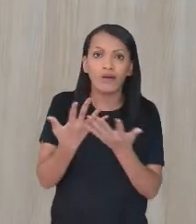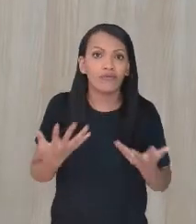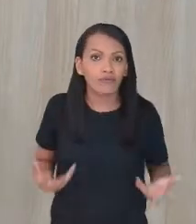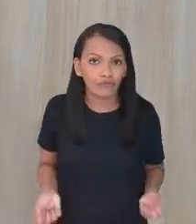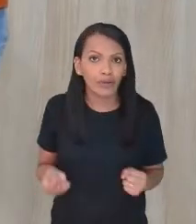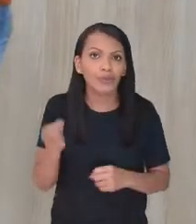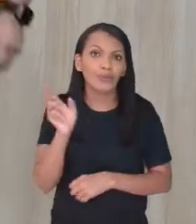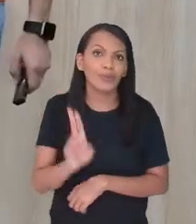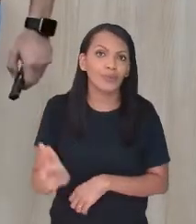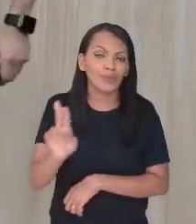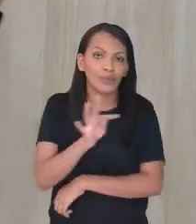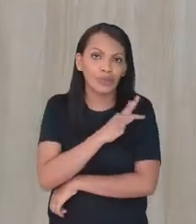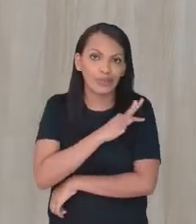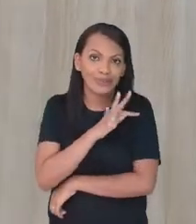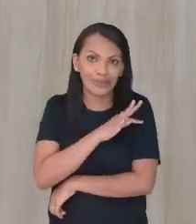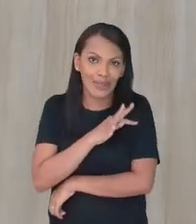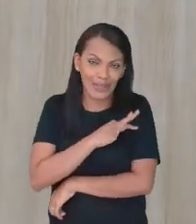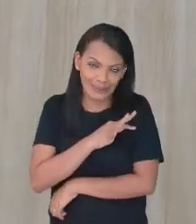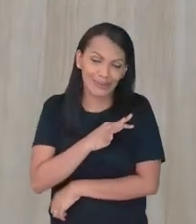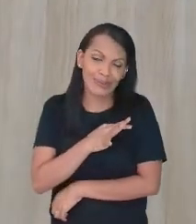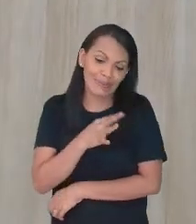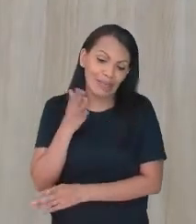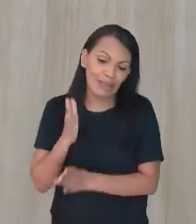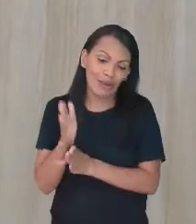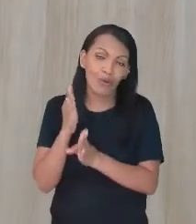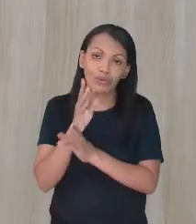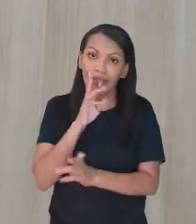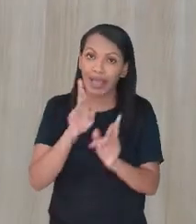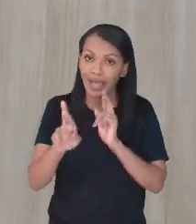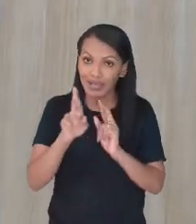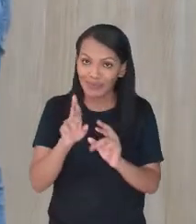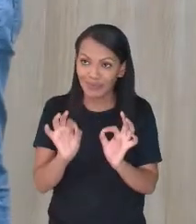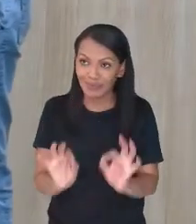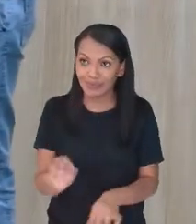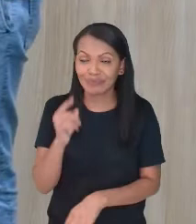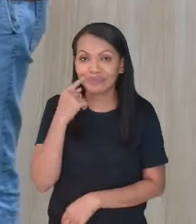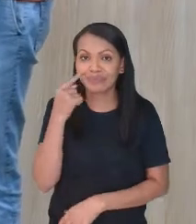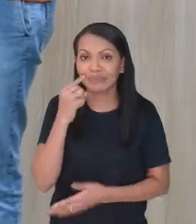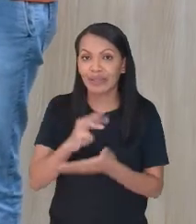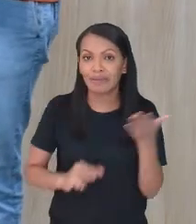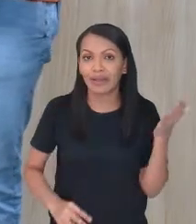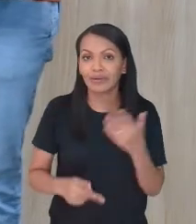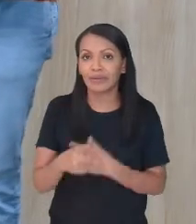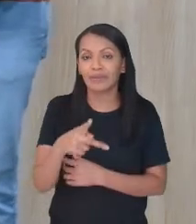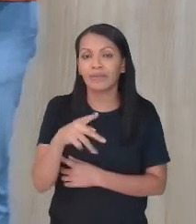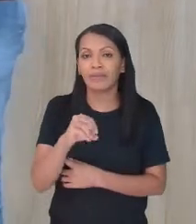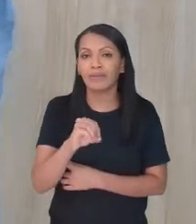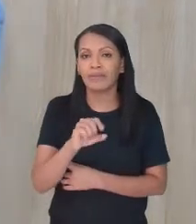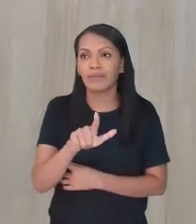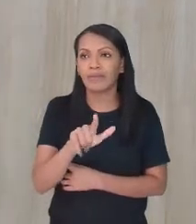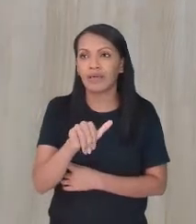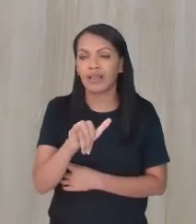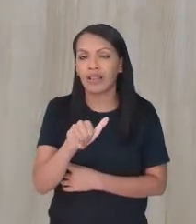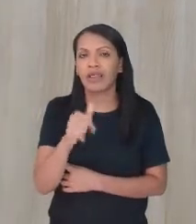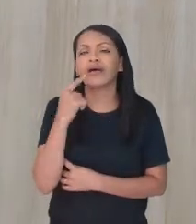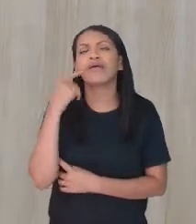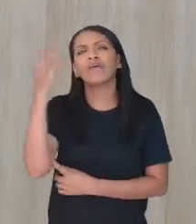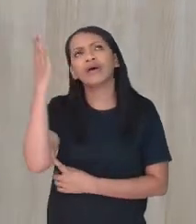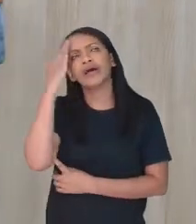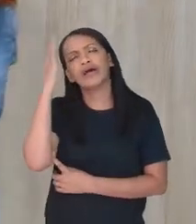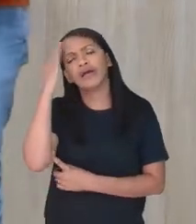essas técnicas para resolver esses problemas, certo? Então, o método Polia consiste em a gente compreender o